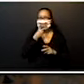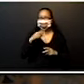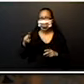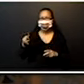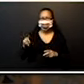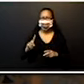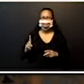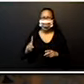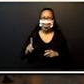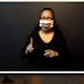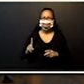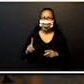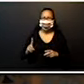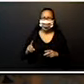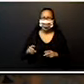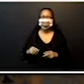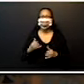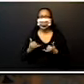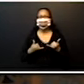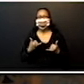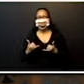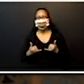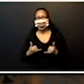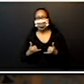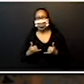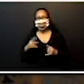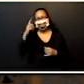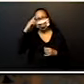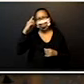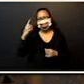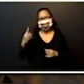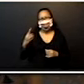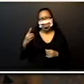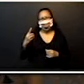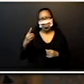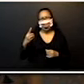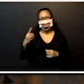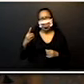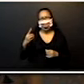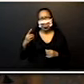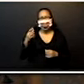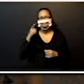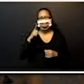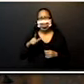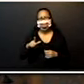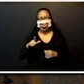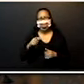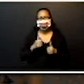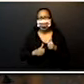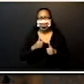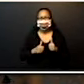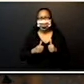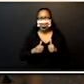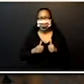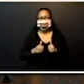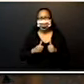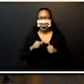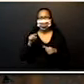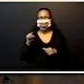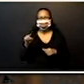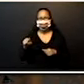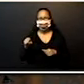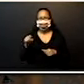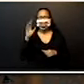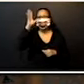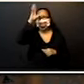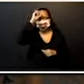não, né? Eu tenho certeza que quem ganhou esse jogo deve ter sido você. Você que já aprendeu